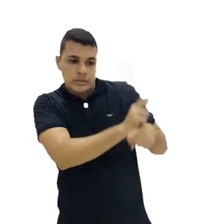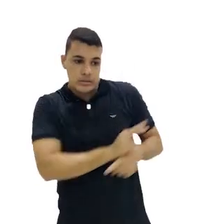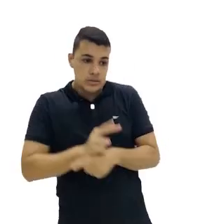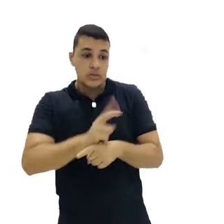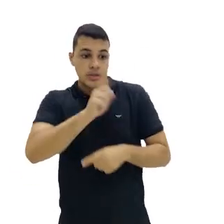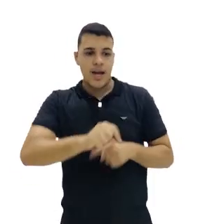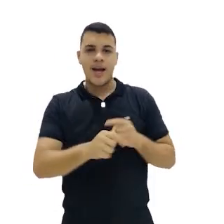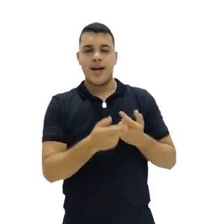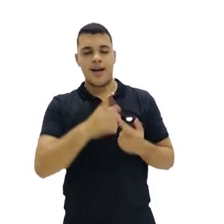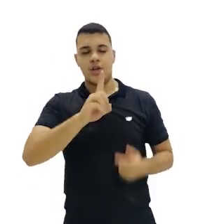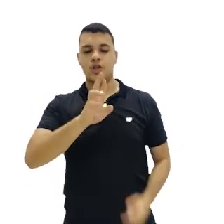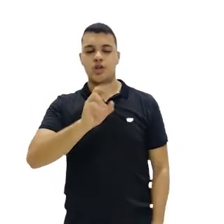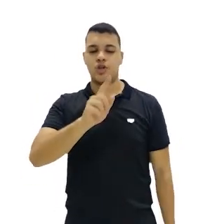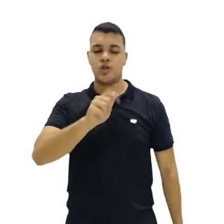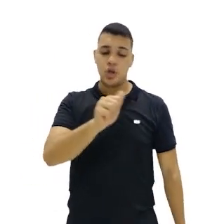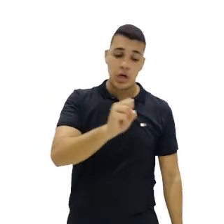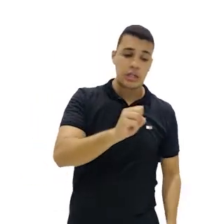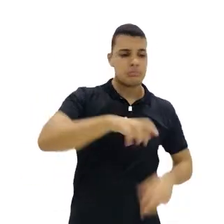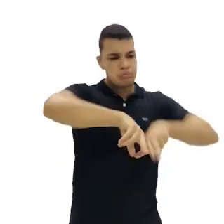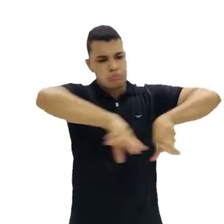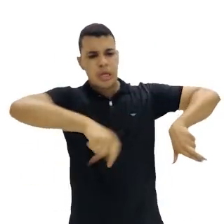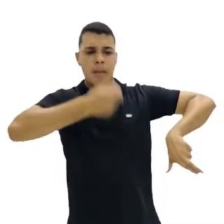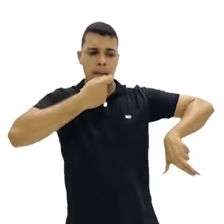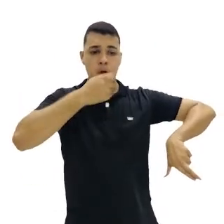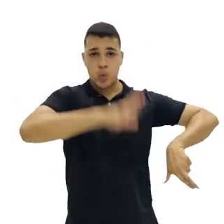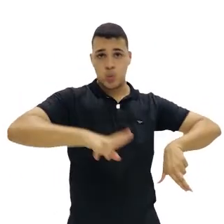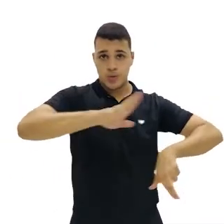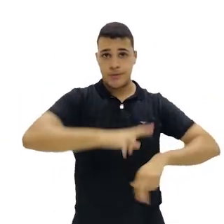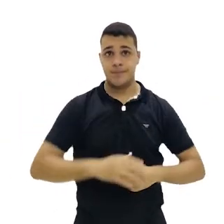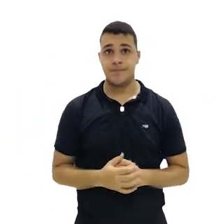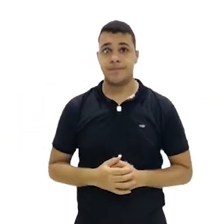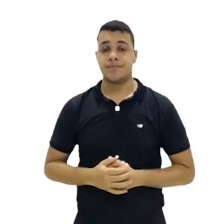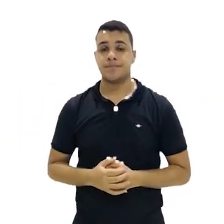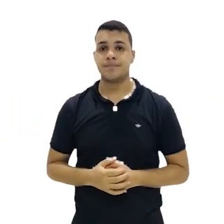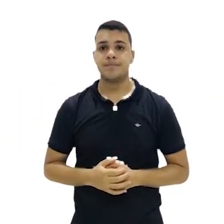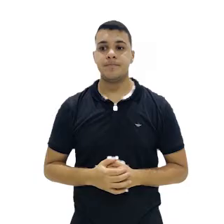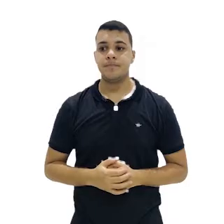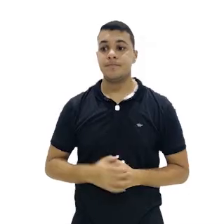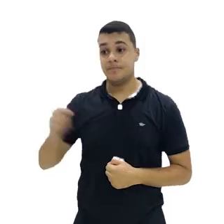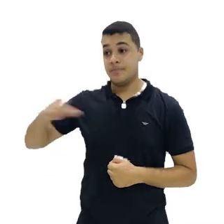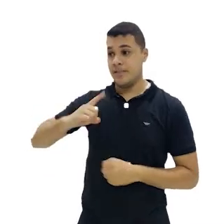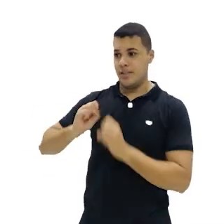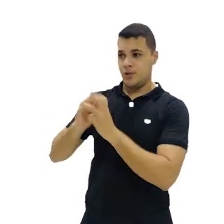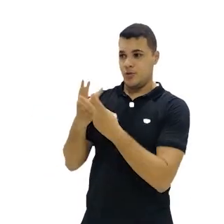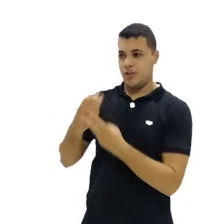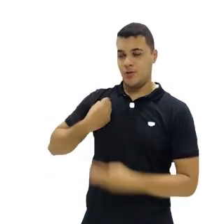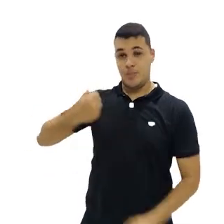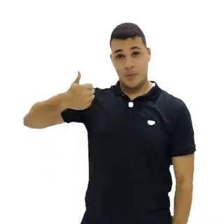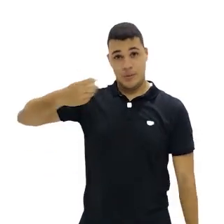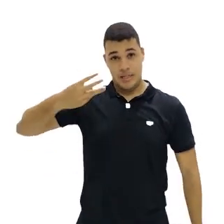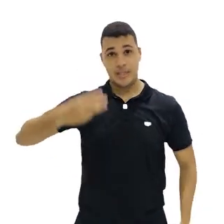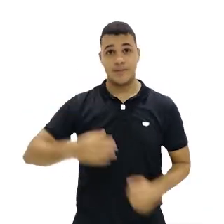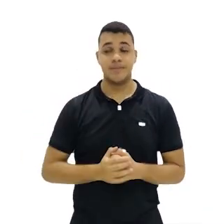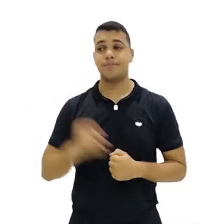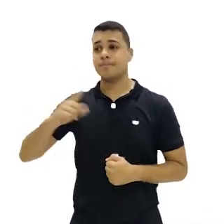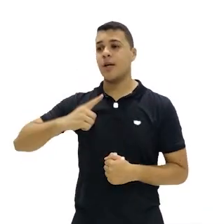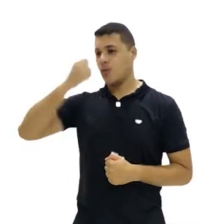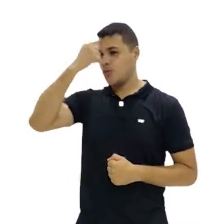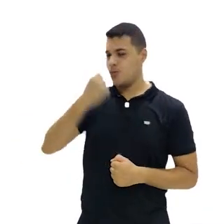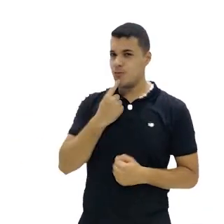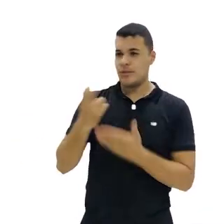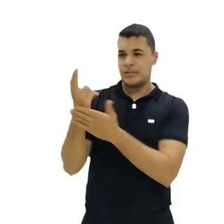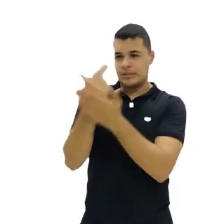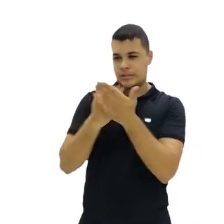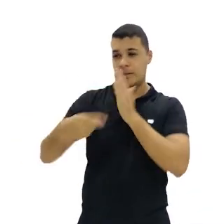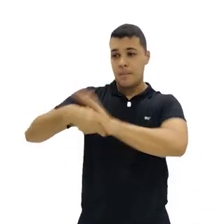Aqui eu tenho no slide 13 um desenho, um esquema de um ensaio clínico randomizado do tipo que a gente chama de